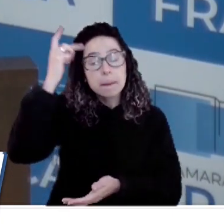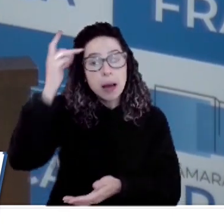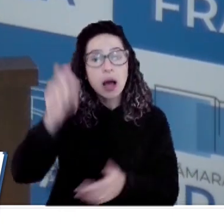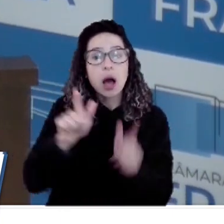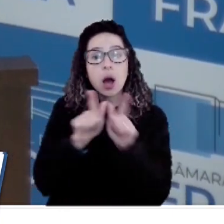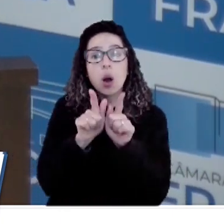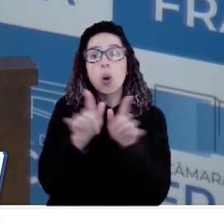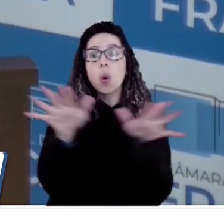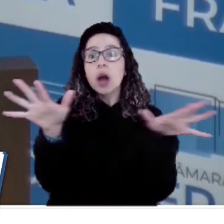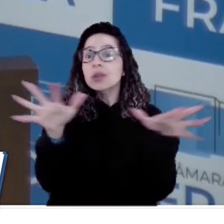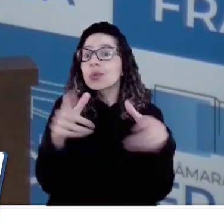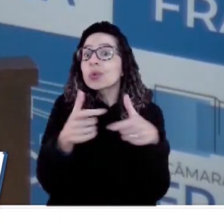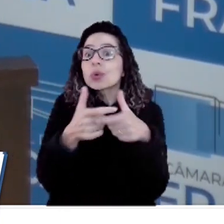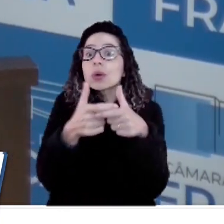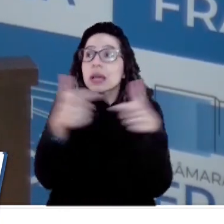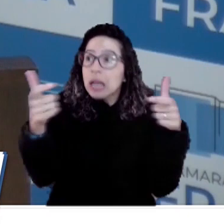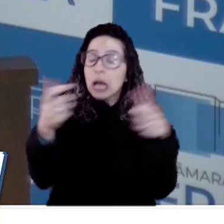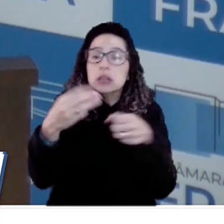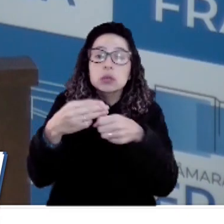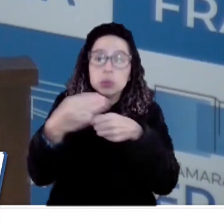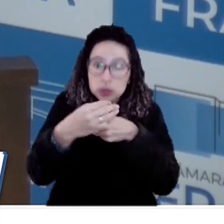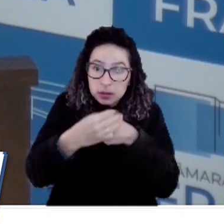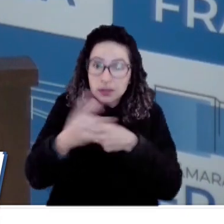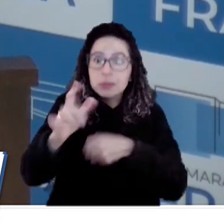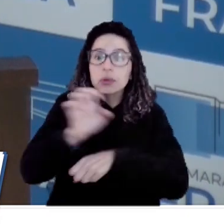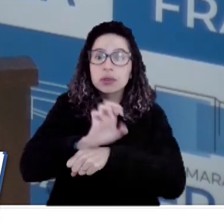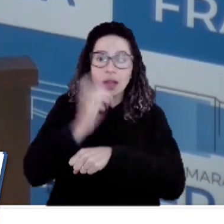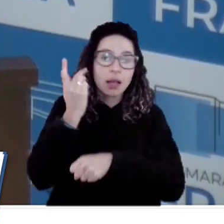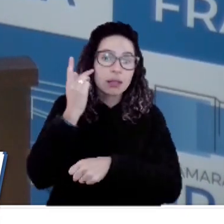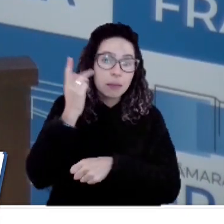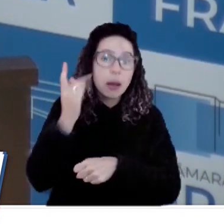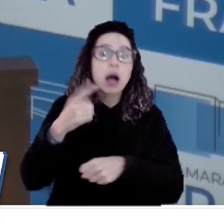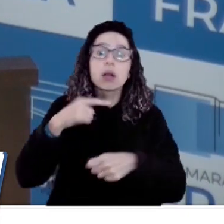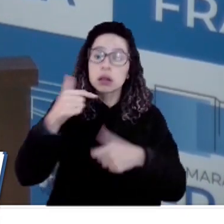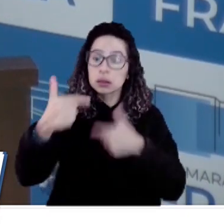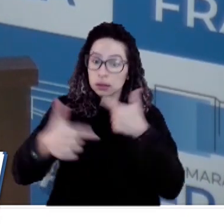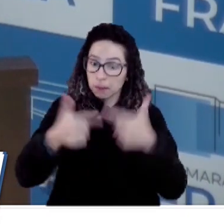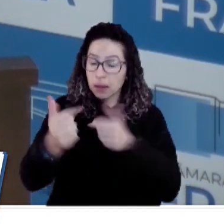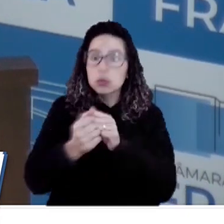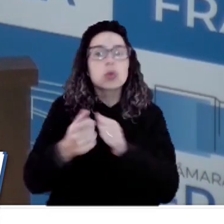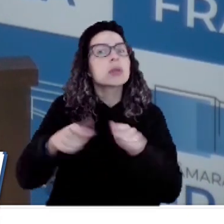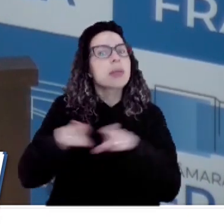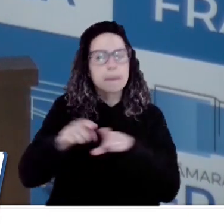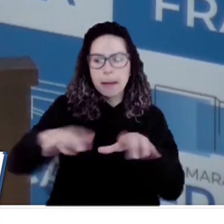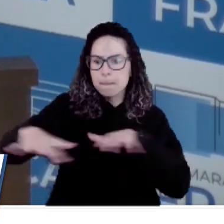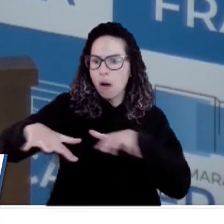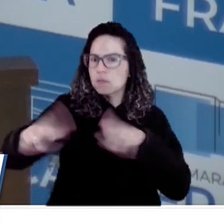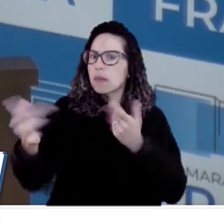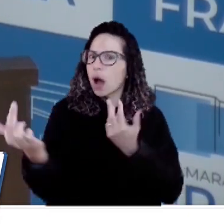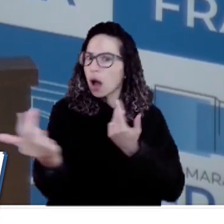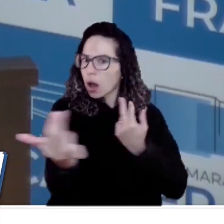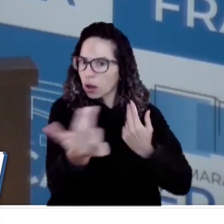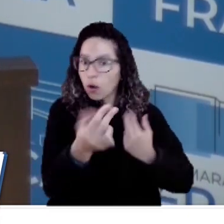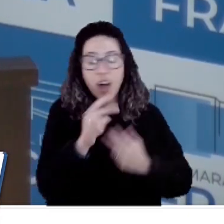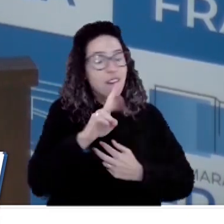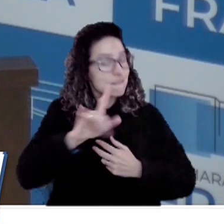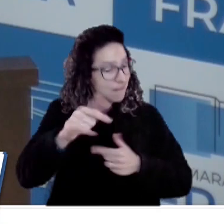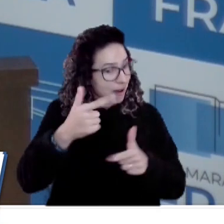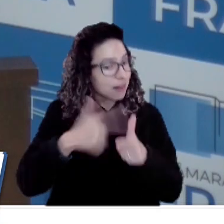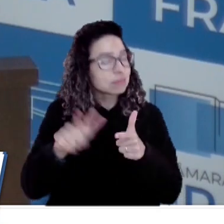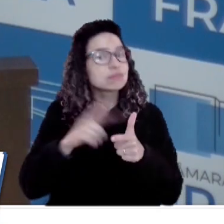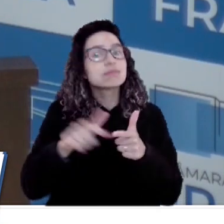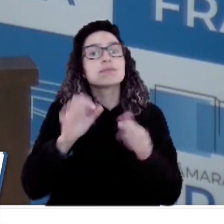municípios no estado de São Paulo, que têm o serviço, também estão se movimentando, porque a coisa vai pegar. Vai ser uma